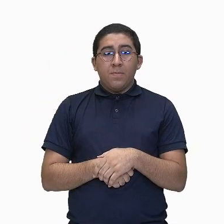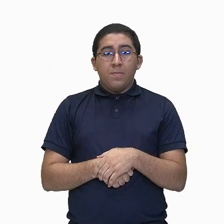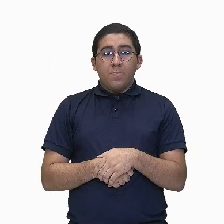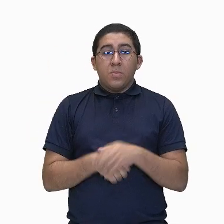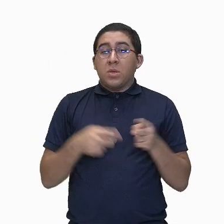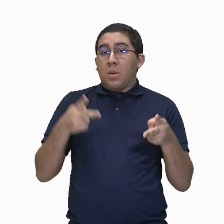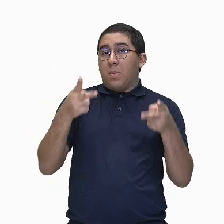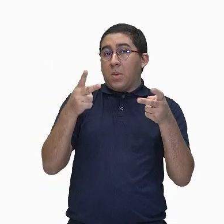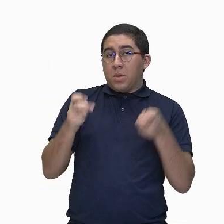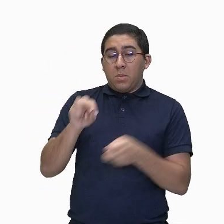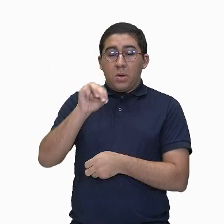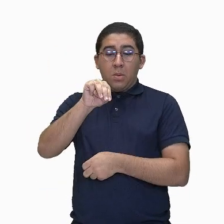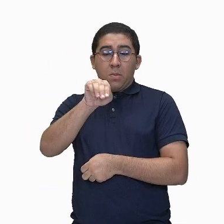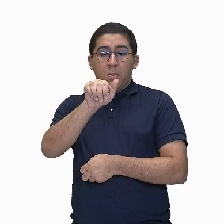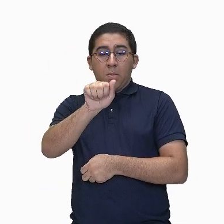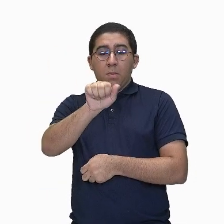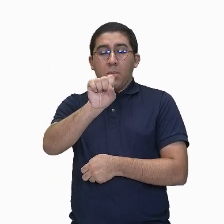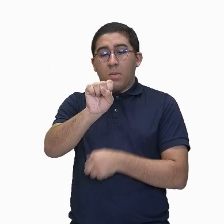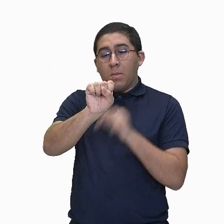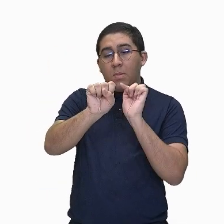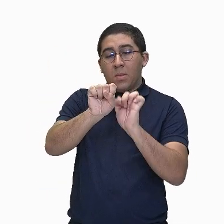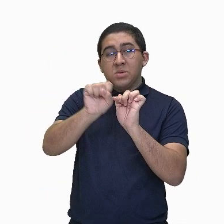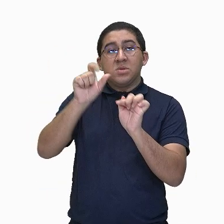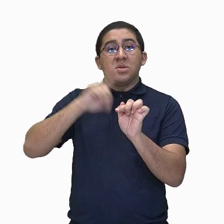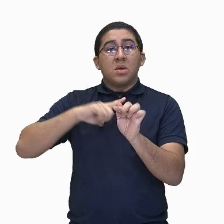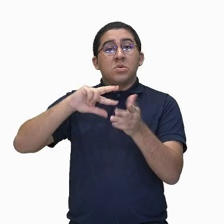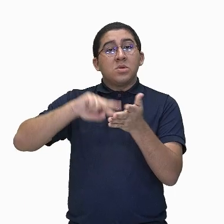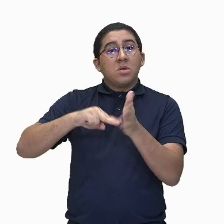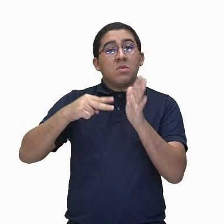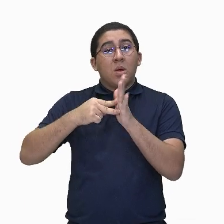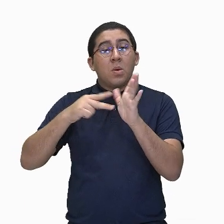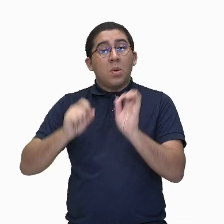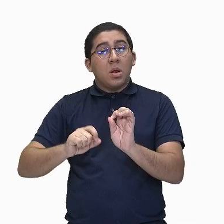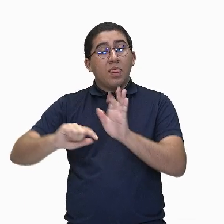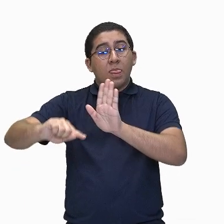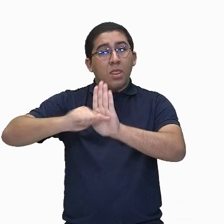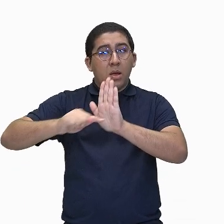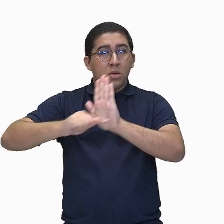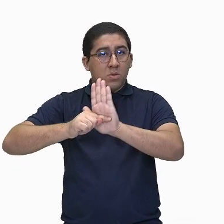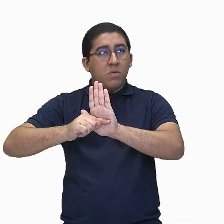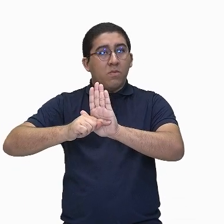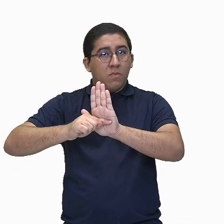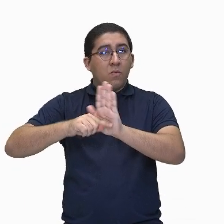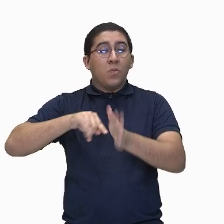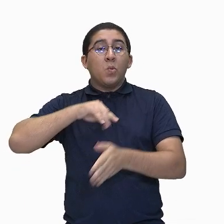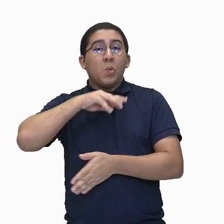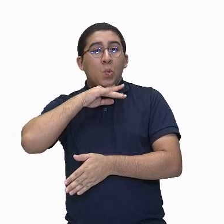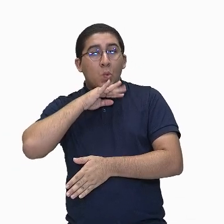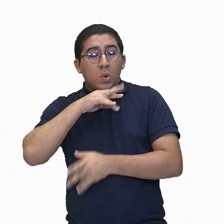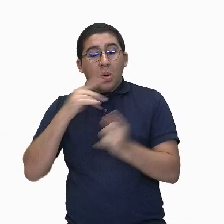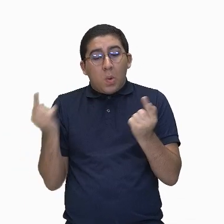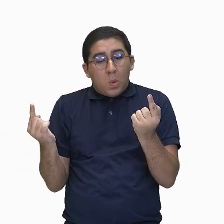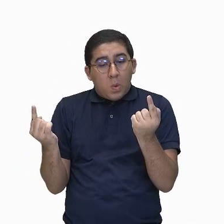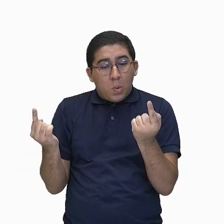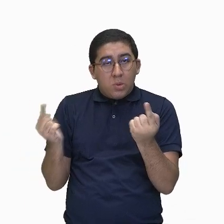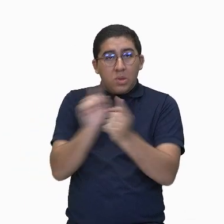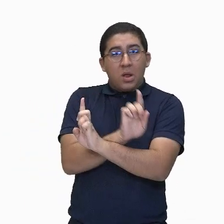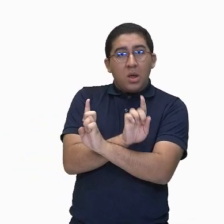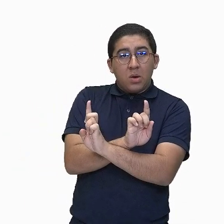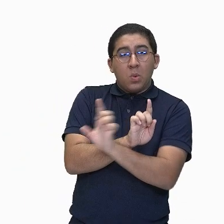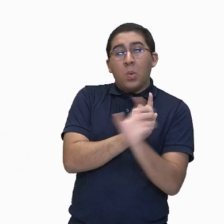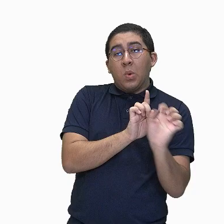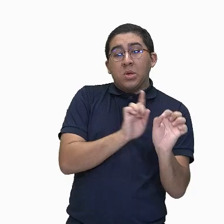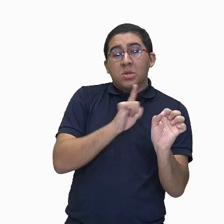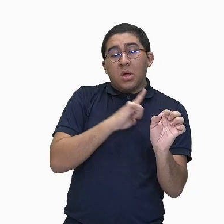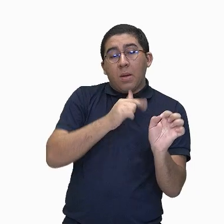que a conjunção mais, ela vai proporcionar um sentido negativo. Um sentido contraditório ao que está exposto